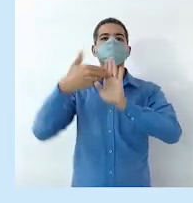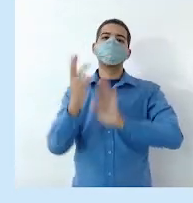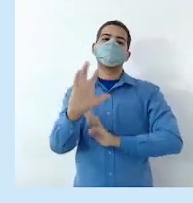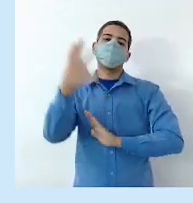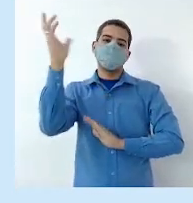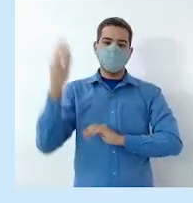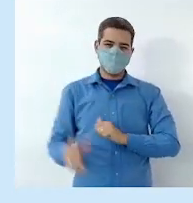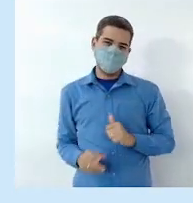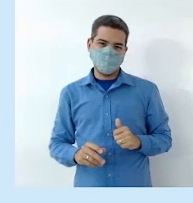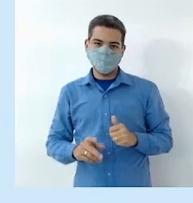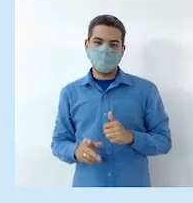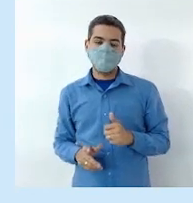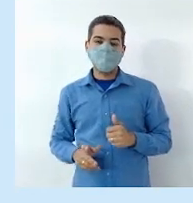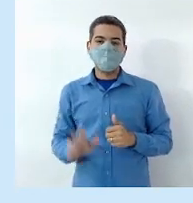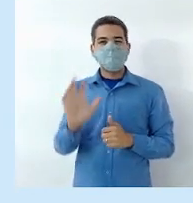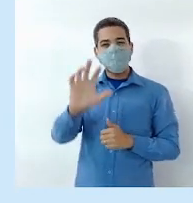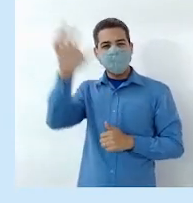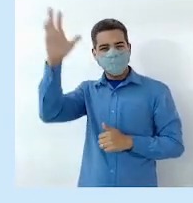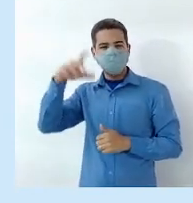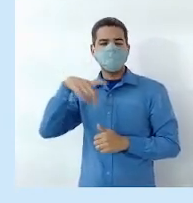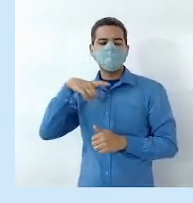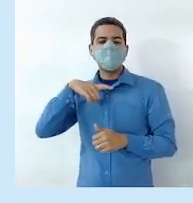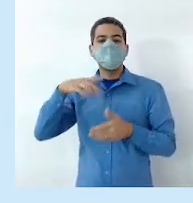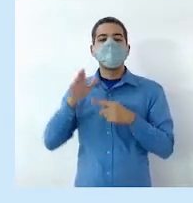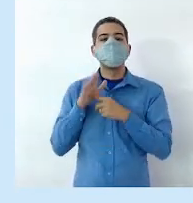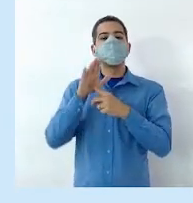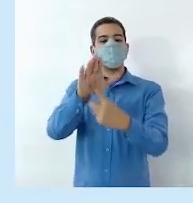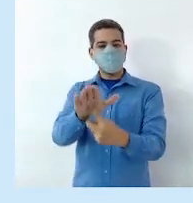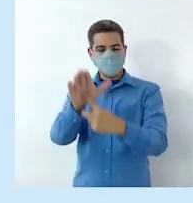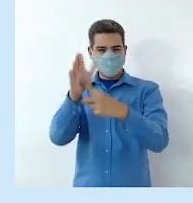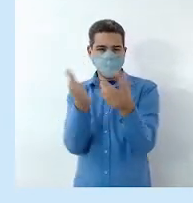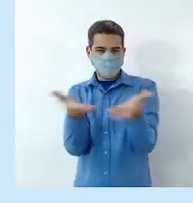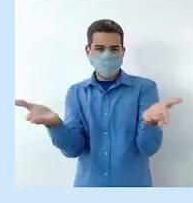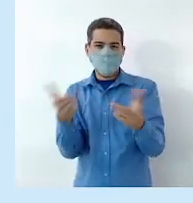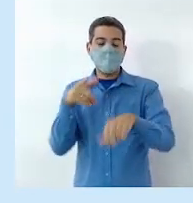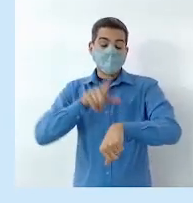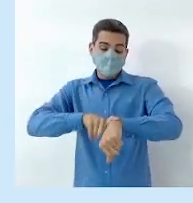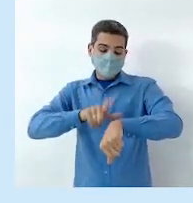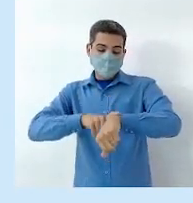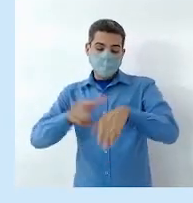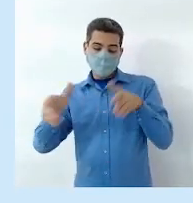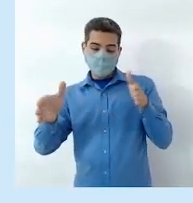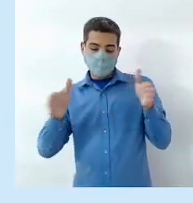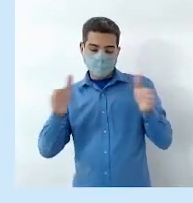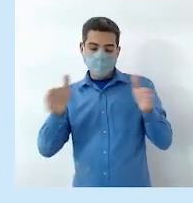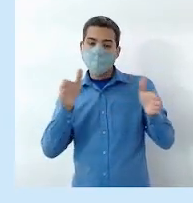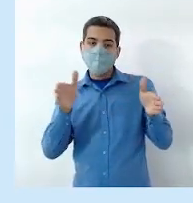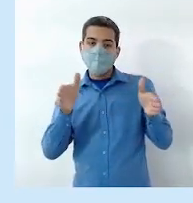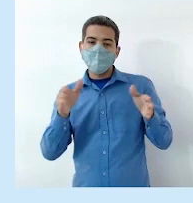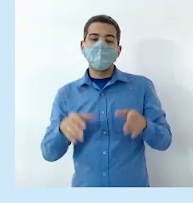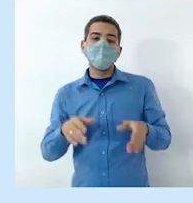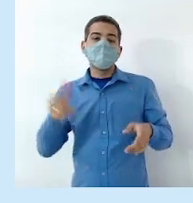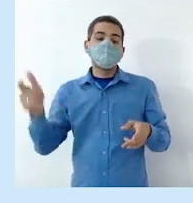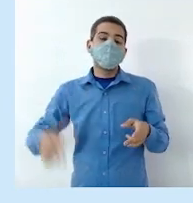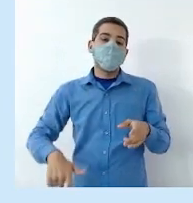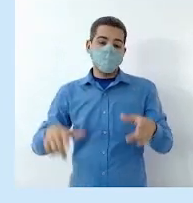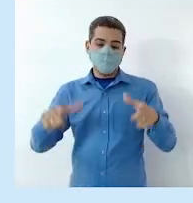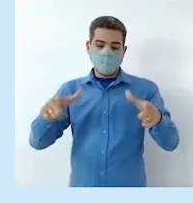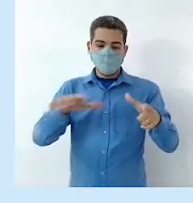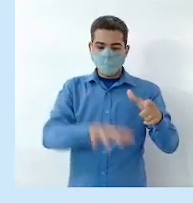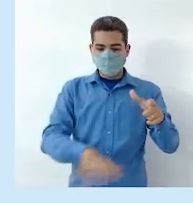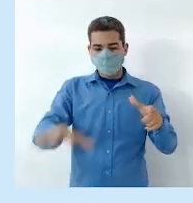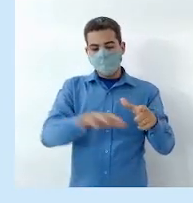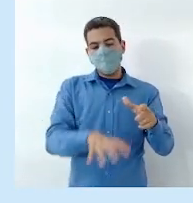acontecimento. E para que isso ocorra, vocês precisam apresentar o tempo, o espaço em que tudo isso